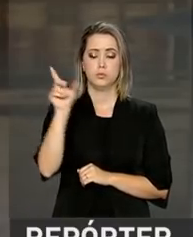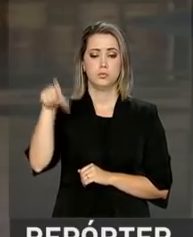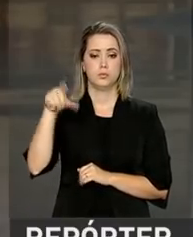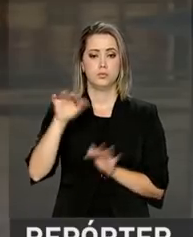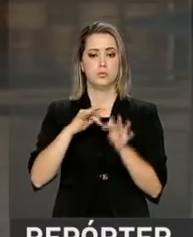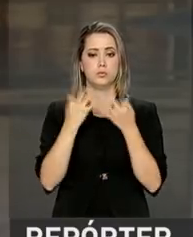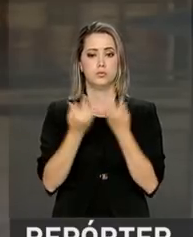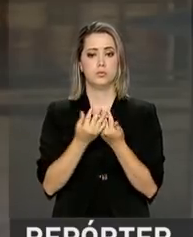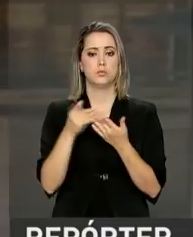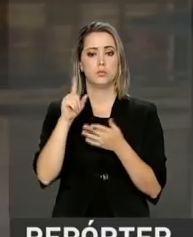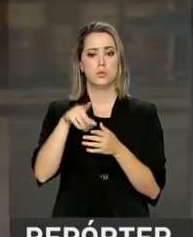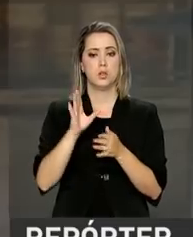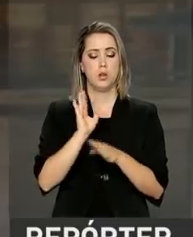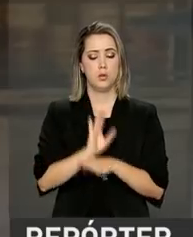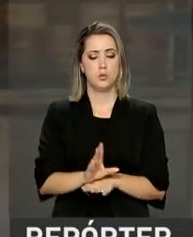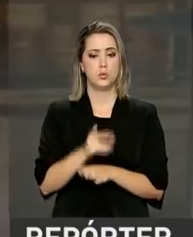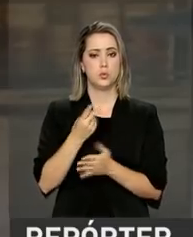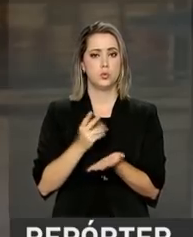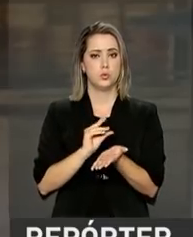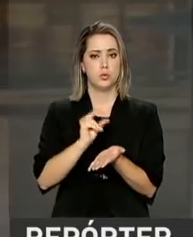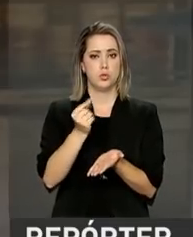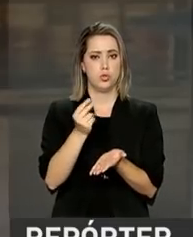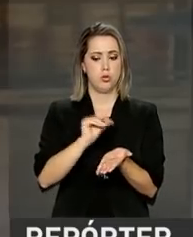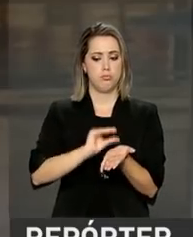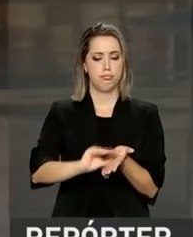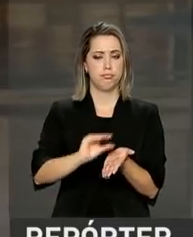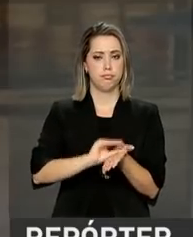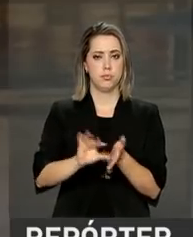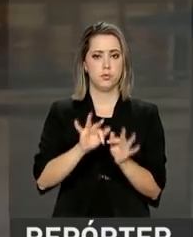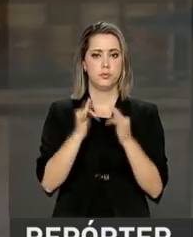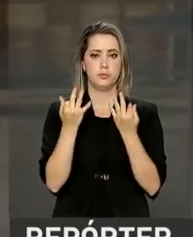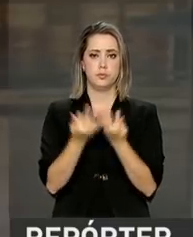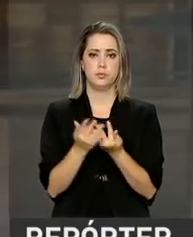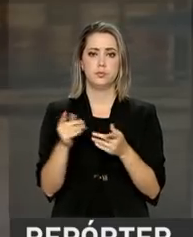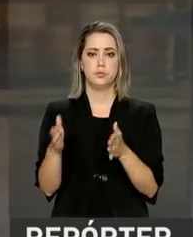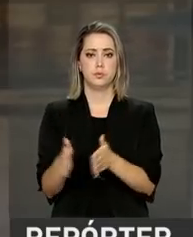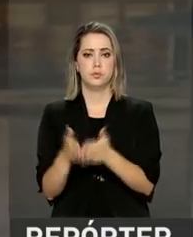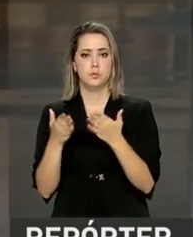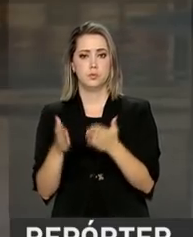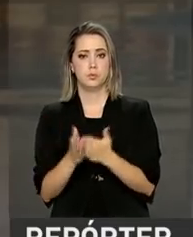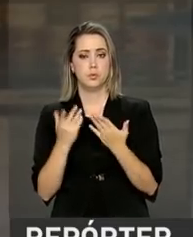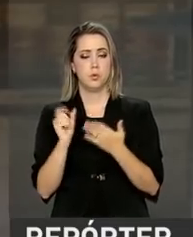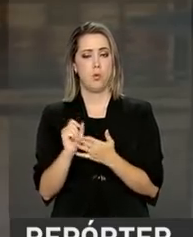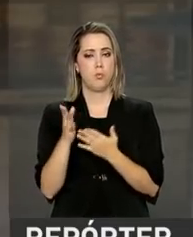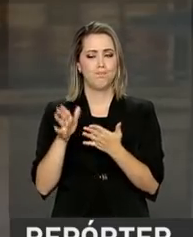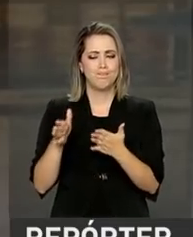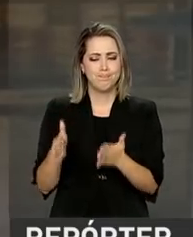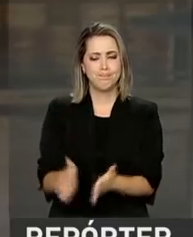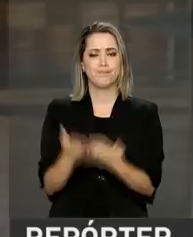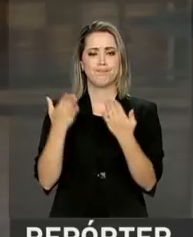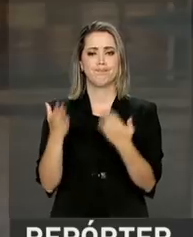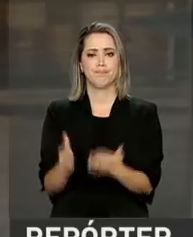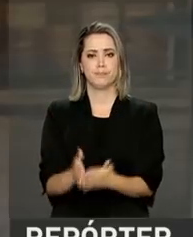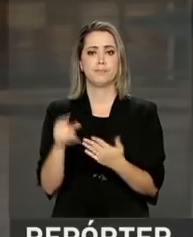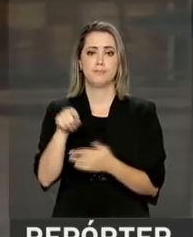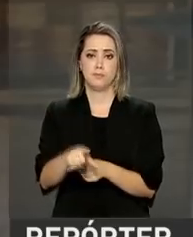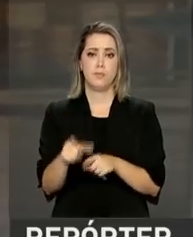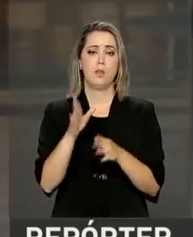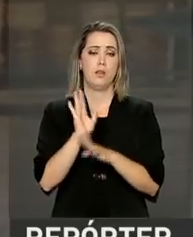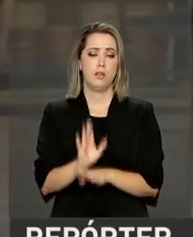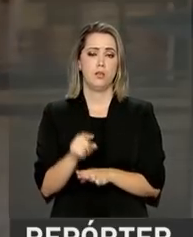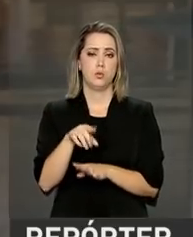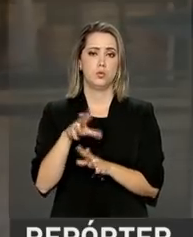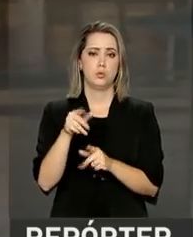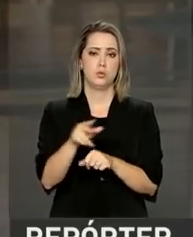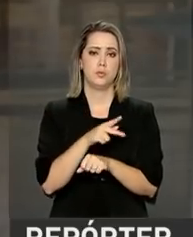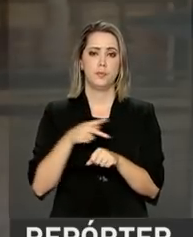um programa de transferência de renda voltado para famílias em situação de pobreza ou de extrema pobreza e está presente em